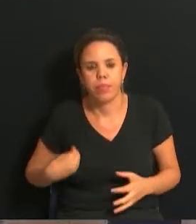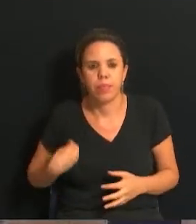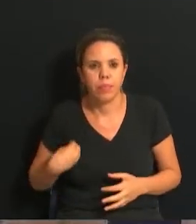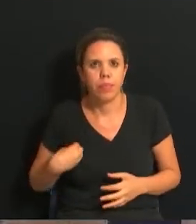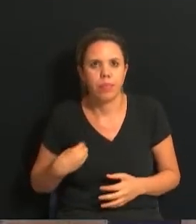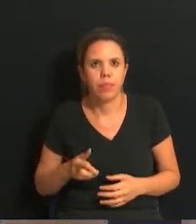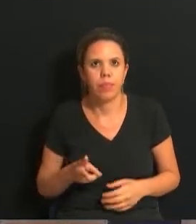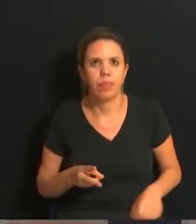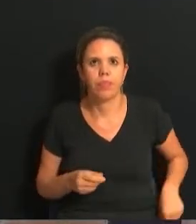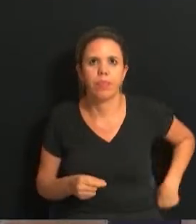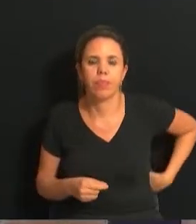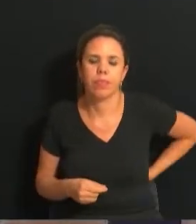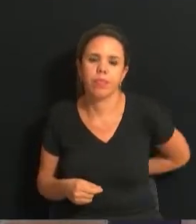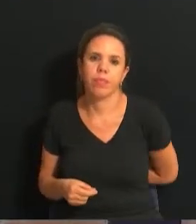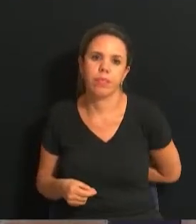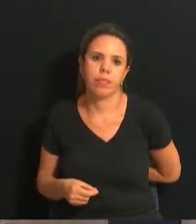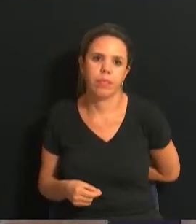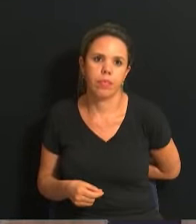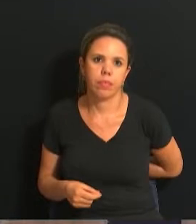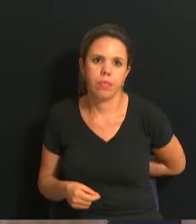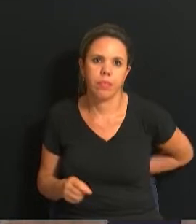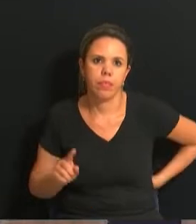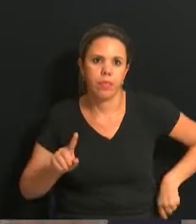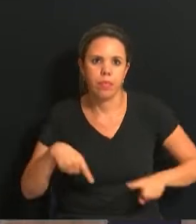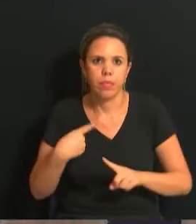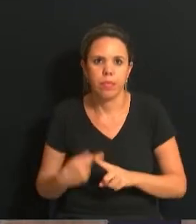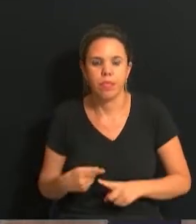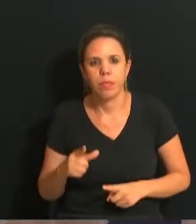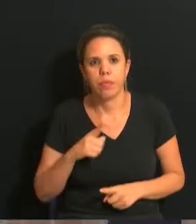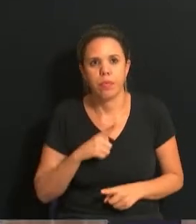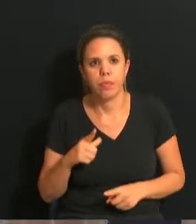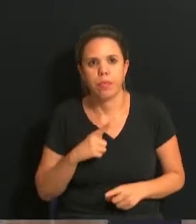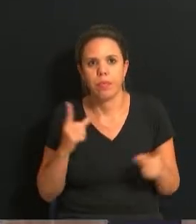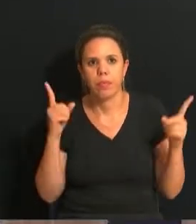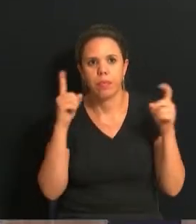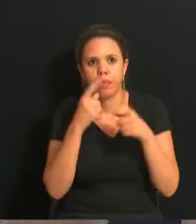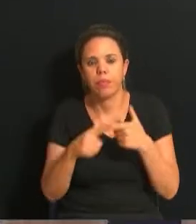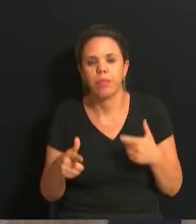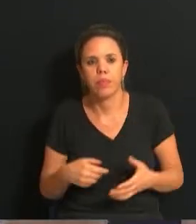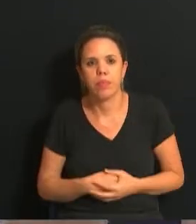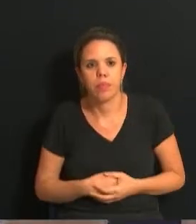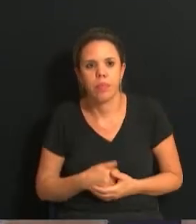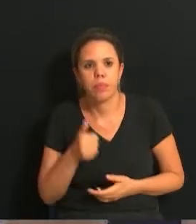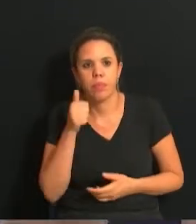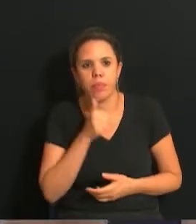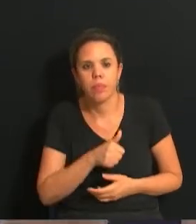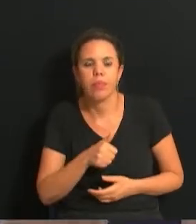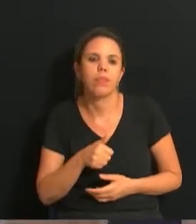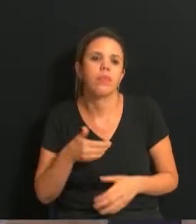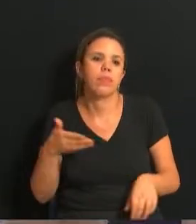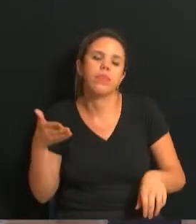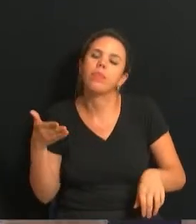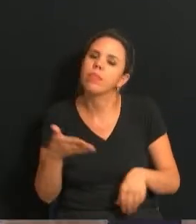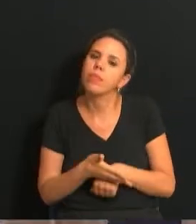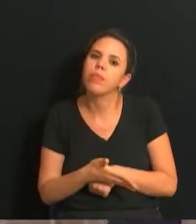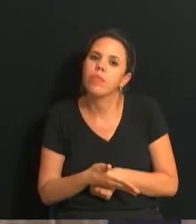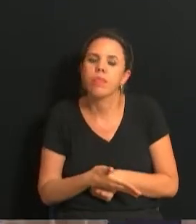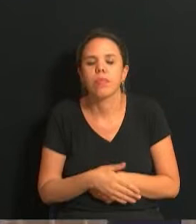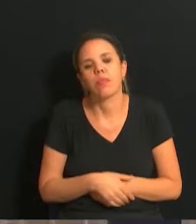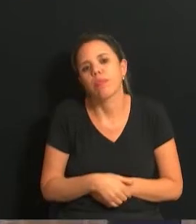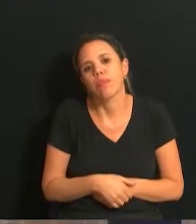estamos vivendo. Para além disso, a gente teve uma dificuldade dessa mulher acessar